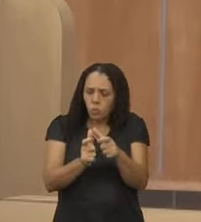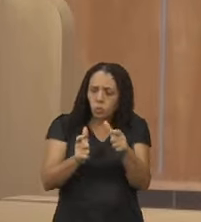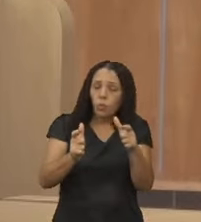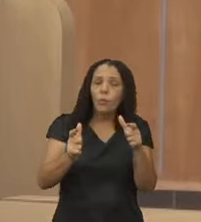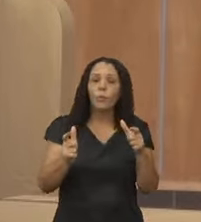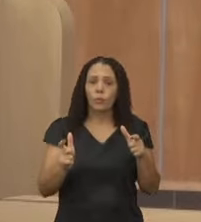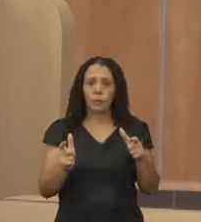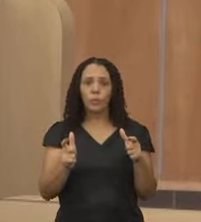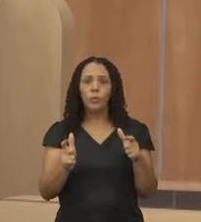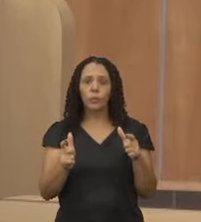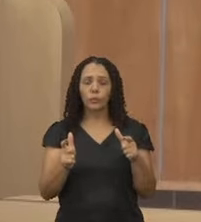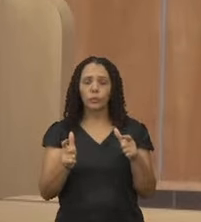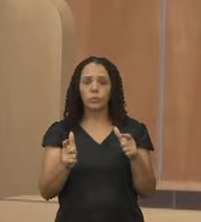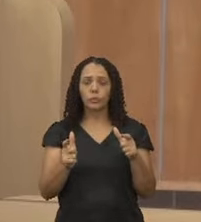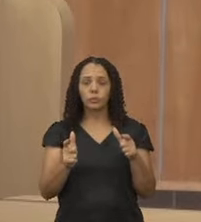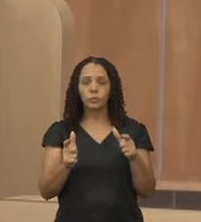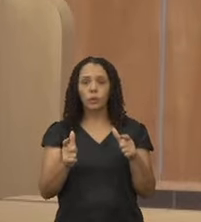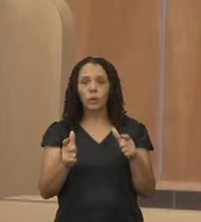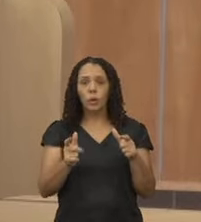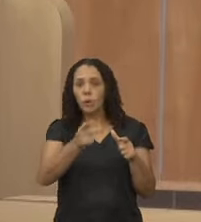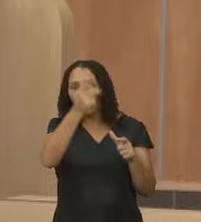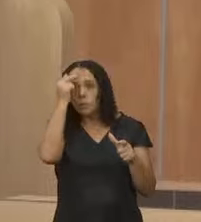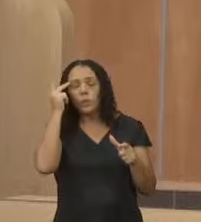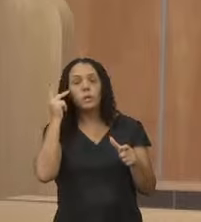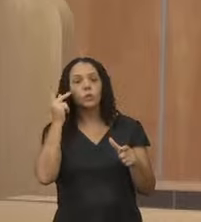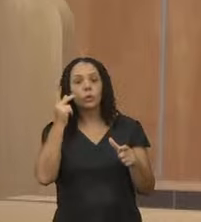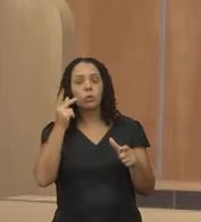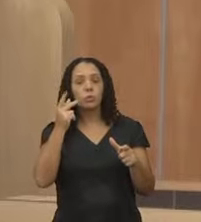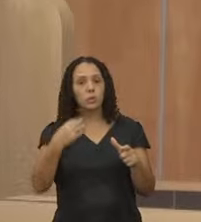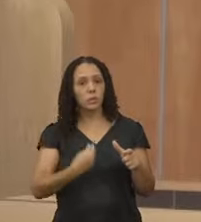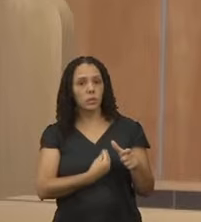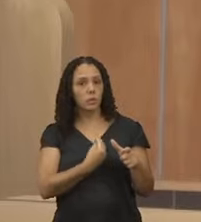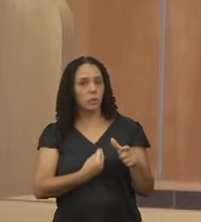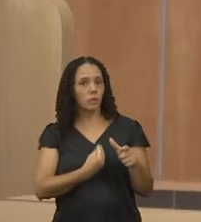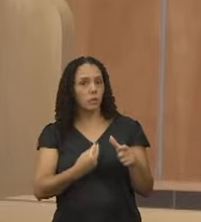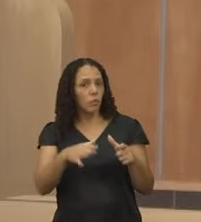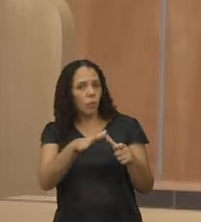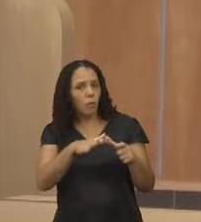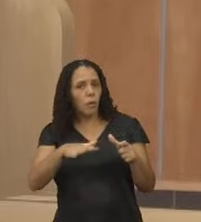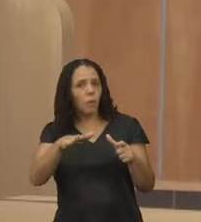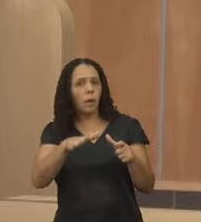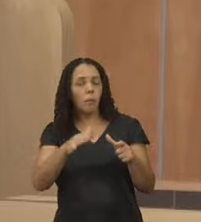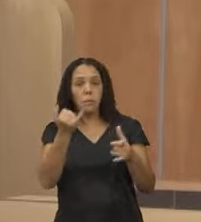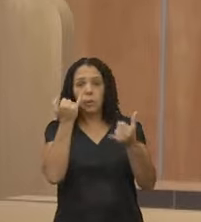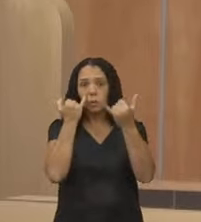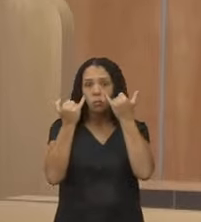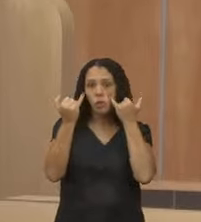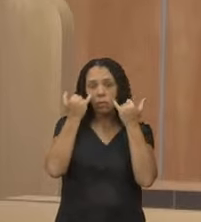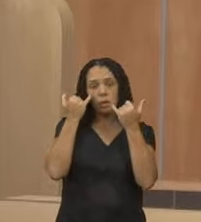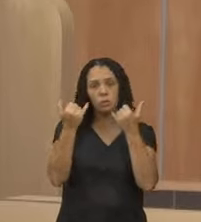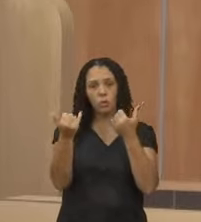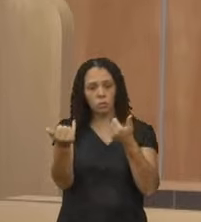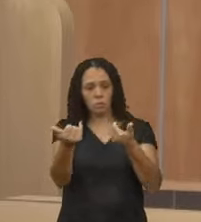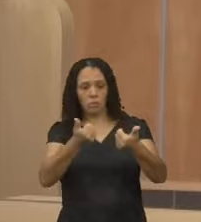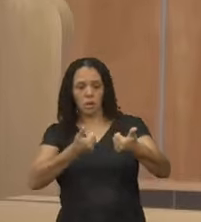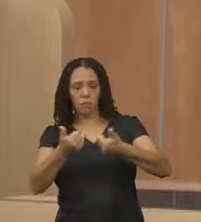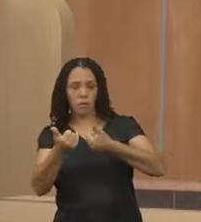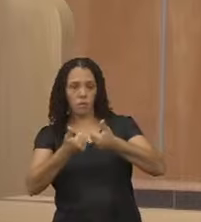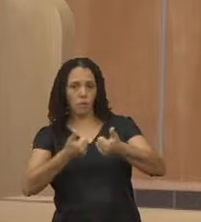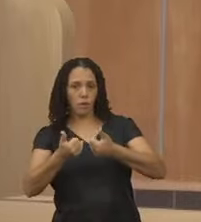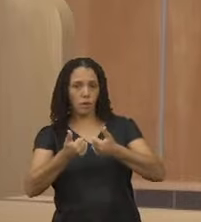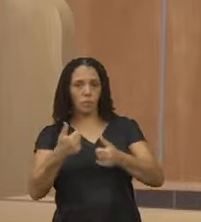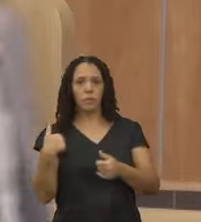pessoas que vivem esse mundo e que nos traz uma riqueza de informações para que a gente possa extrair